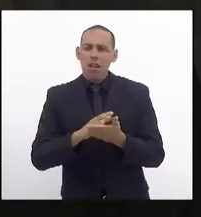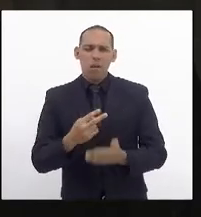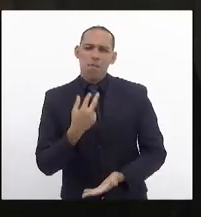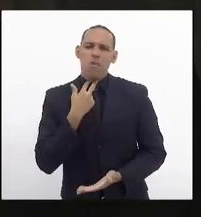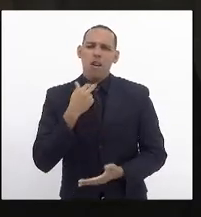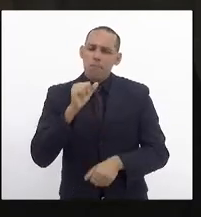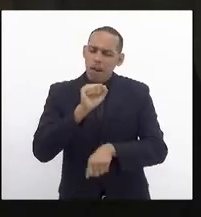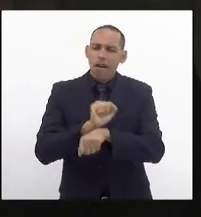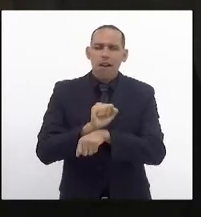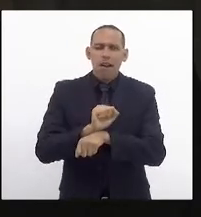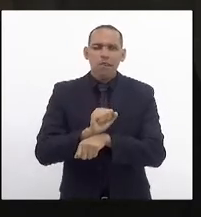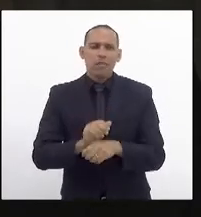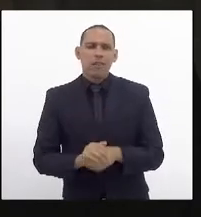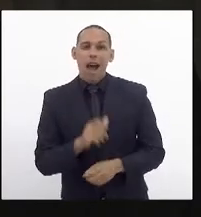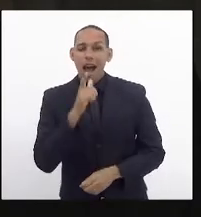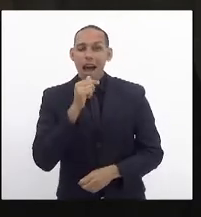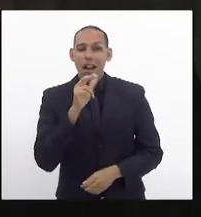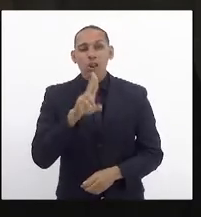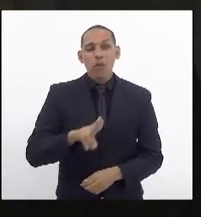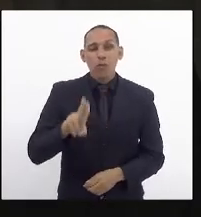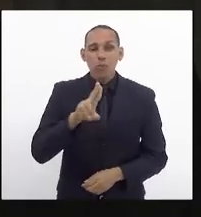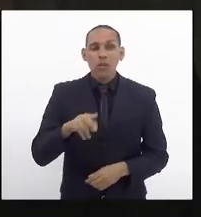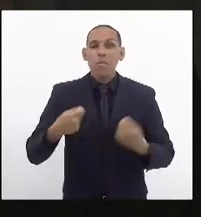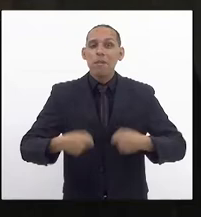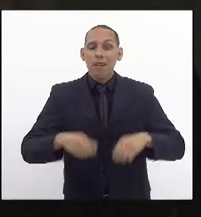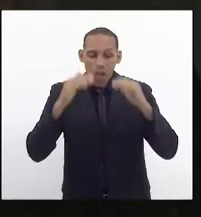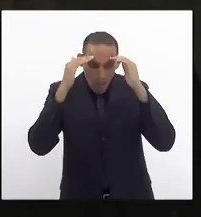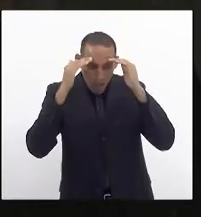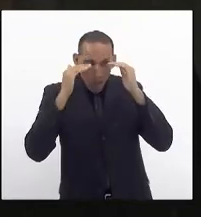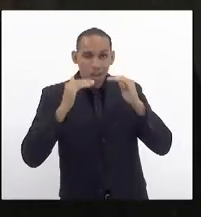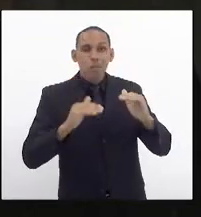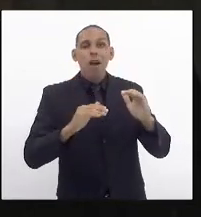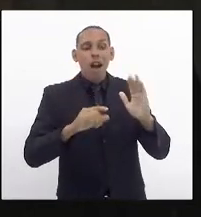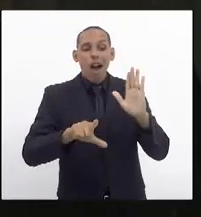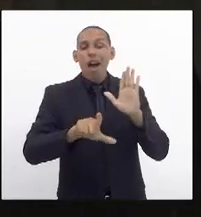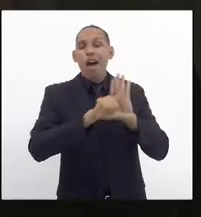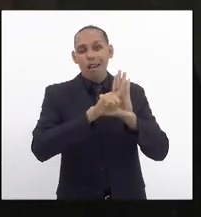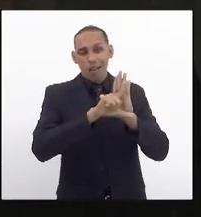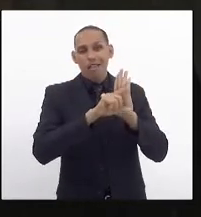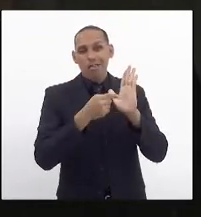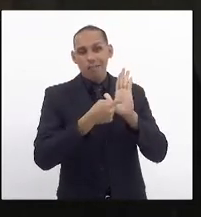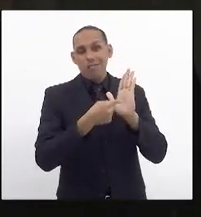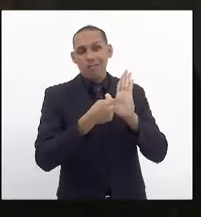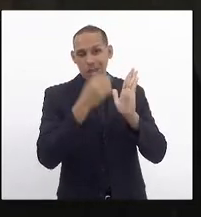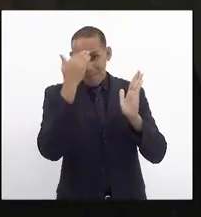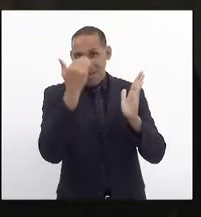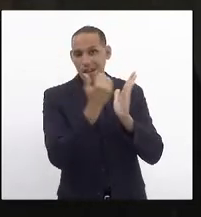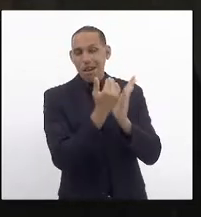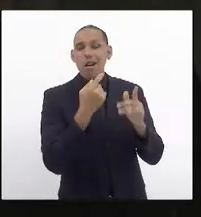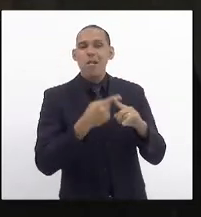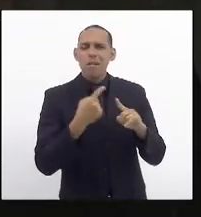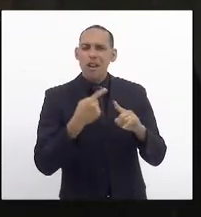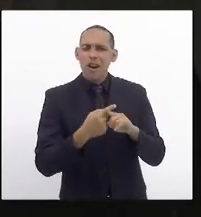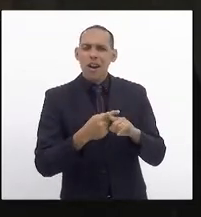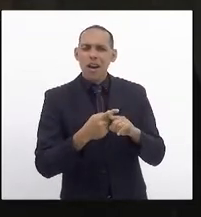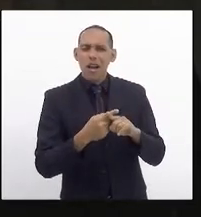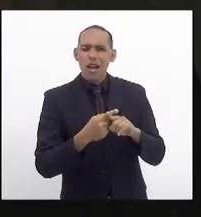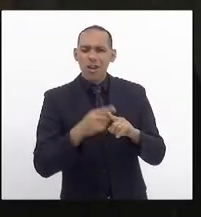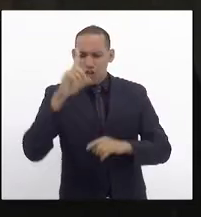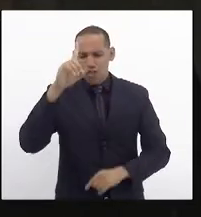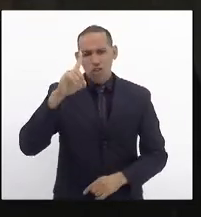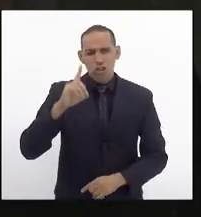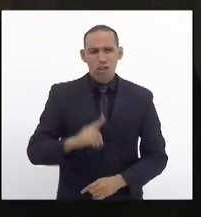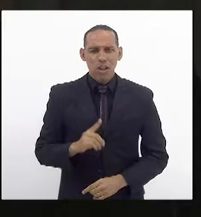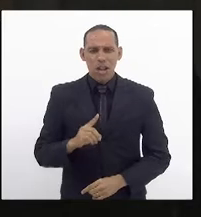a utilização da água implica respeito à lei Por que você não pode abusar de um direito